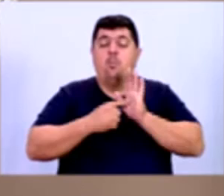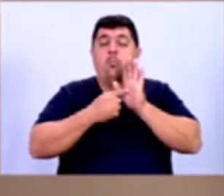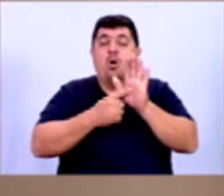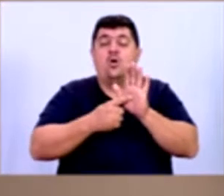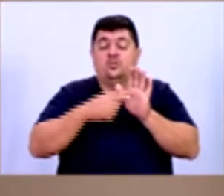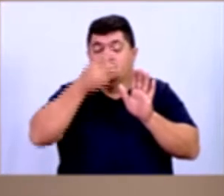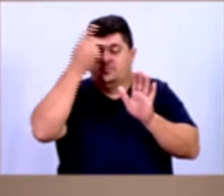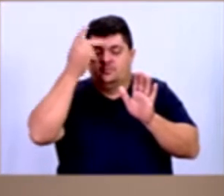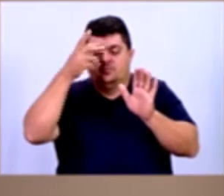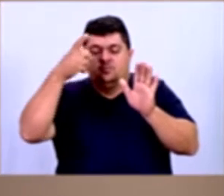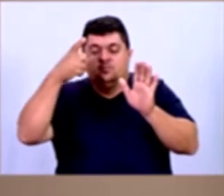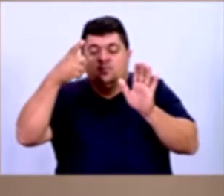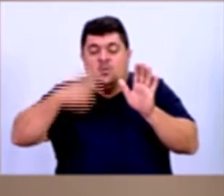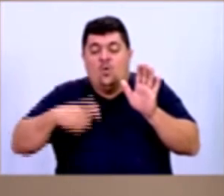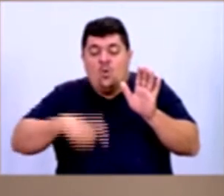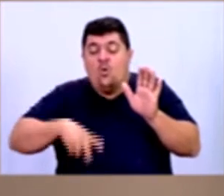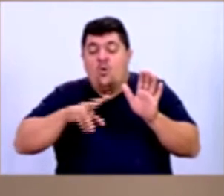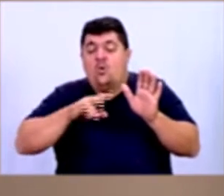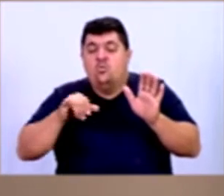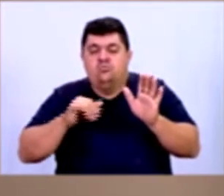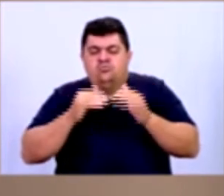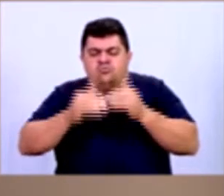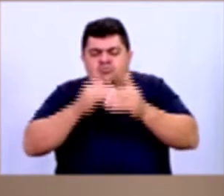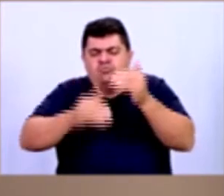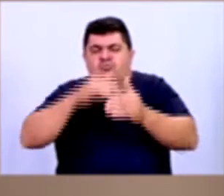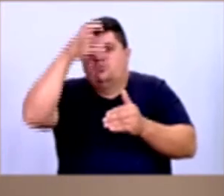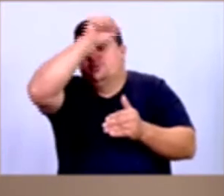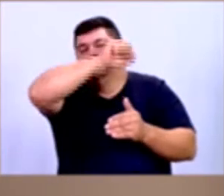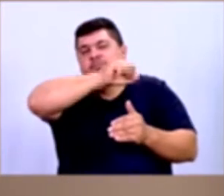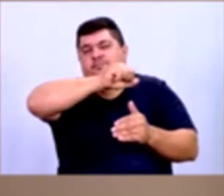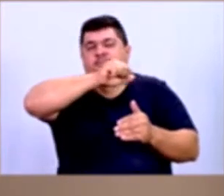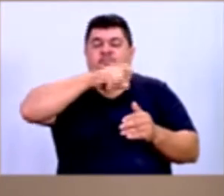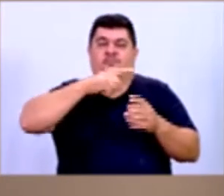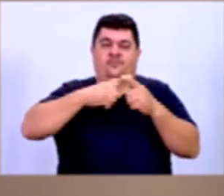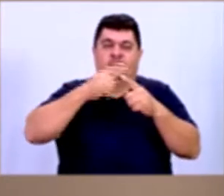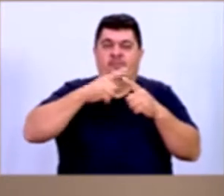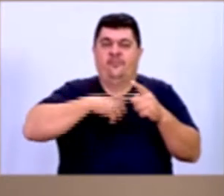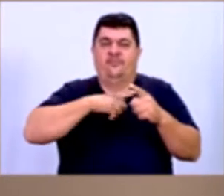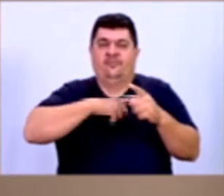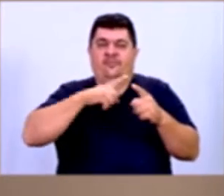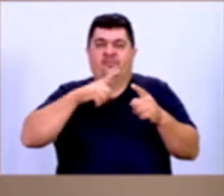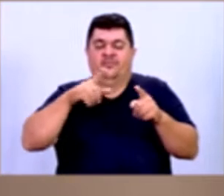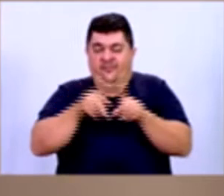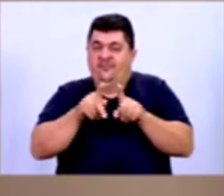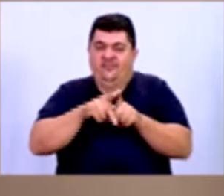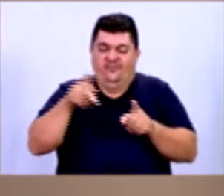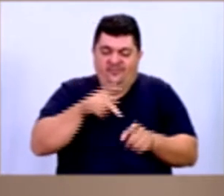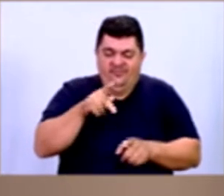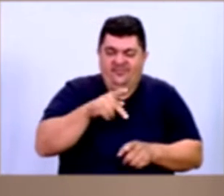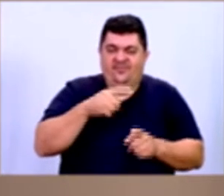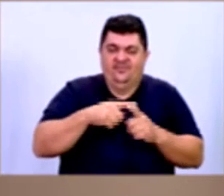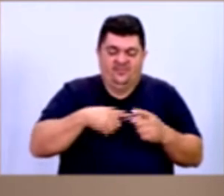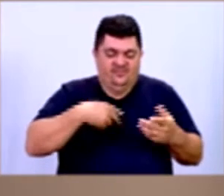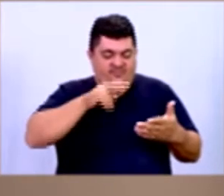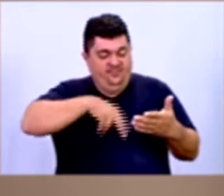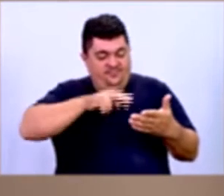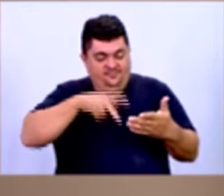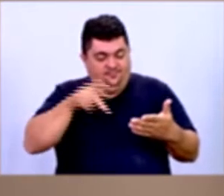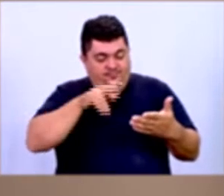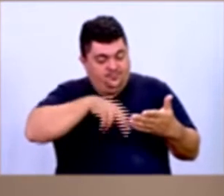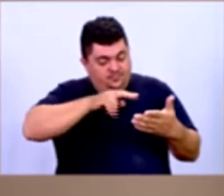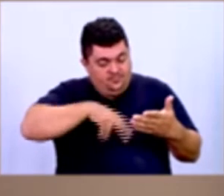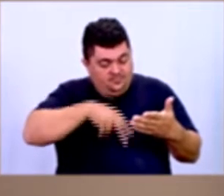a aprendizagem, eles apontam caminhos para o processo de aprendizagem do aluno e do professor. Nessa interação,